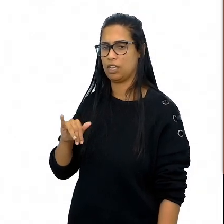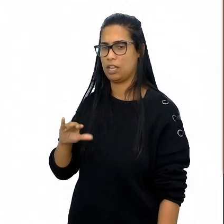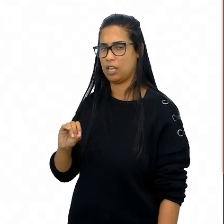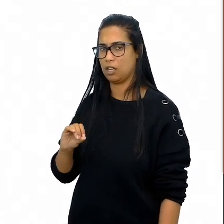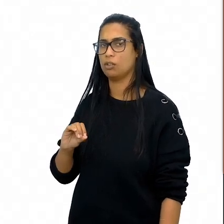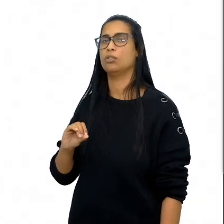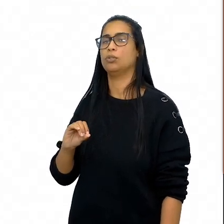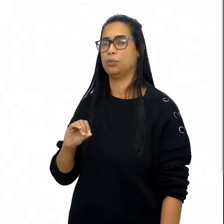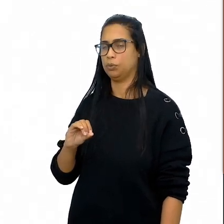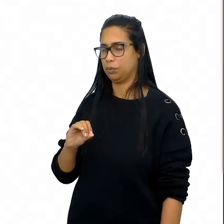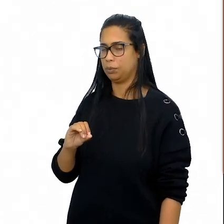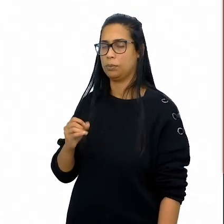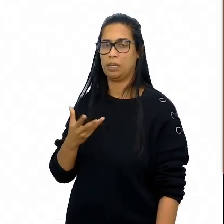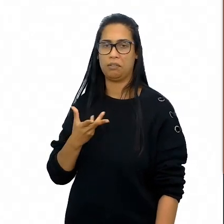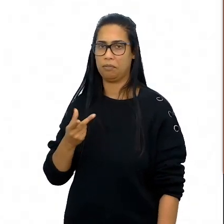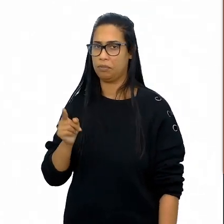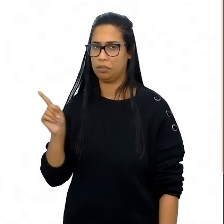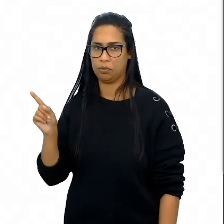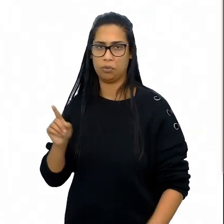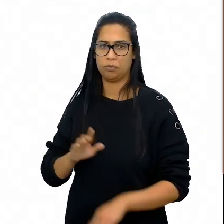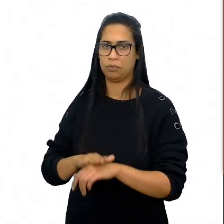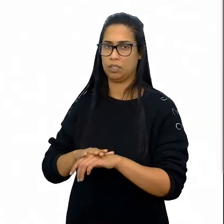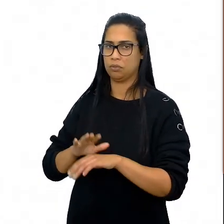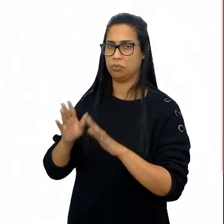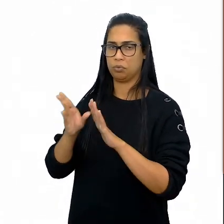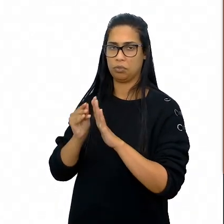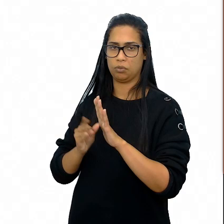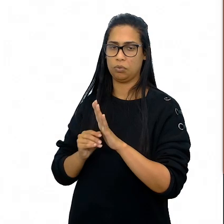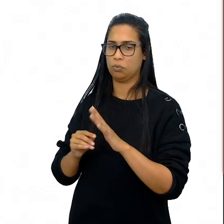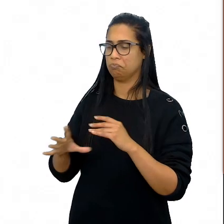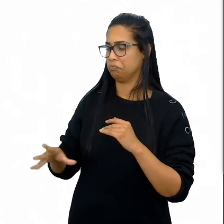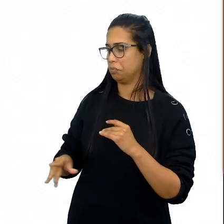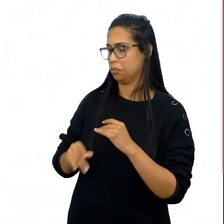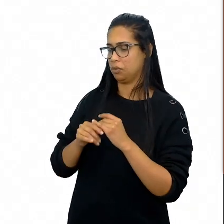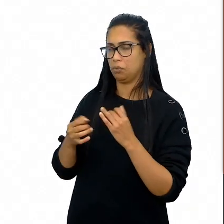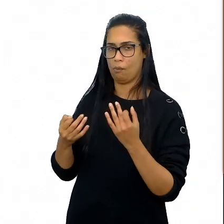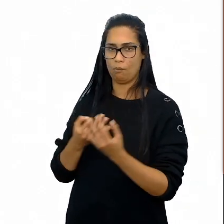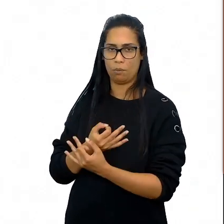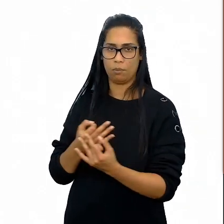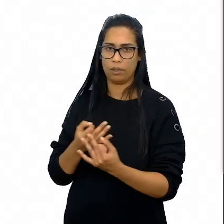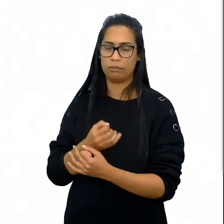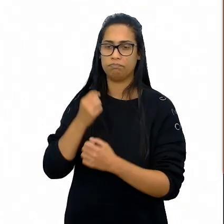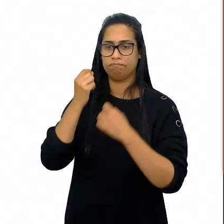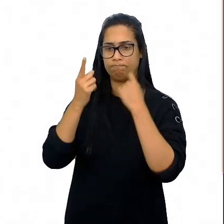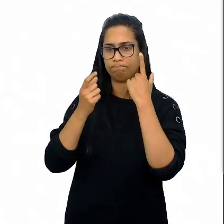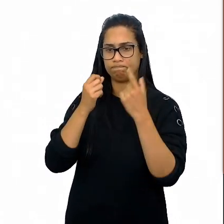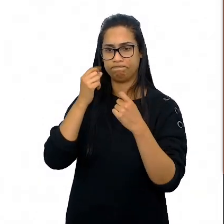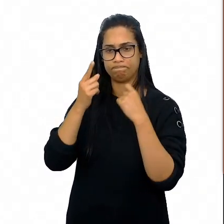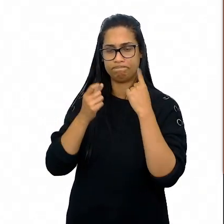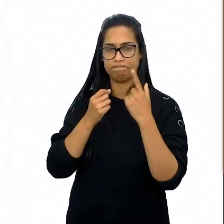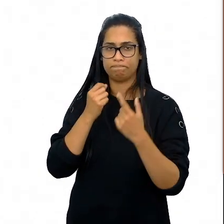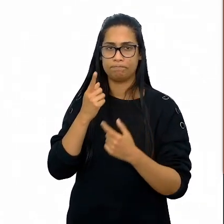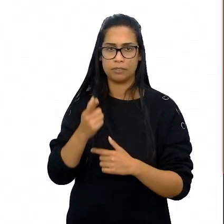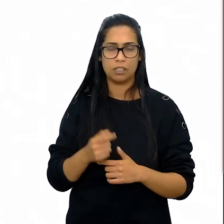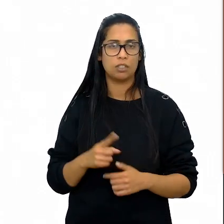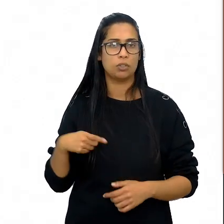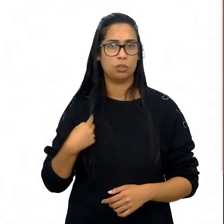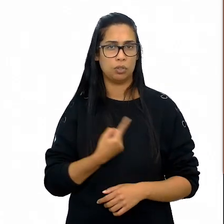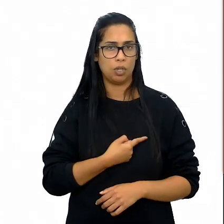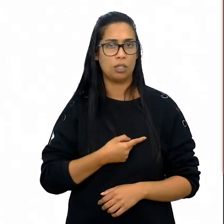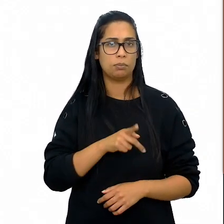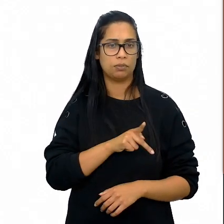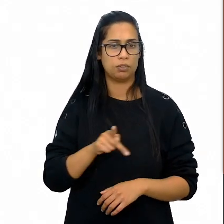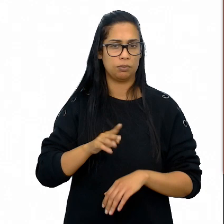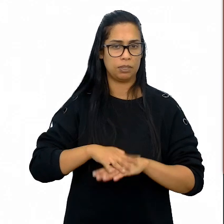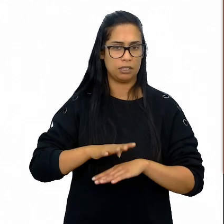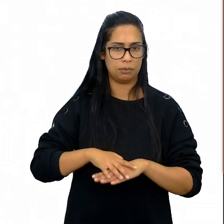linda linda linda que eu acho que é muito contribui né com a ideia Nossa dia educadores matemáticos